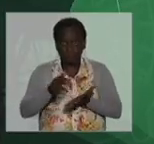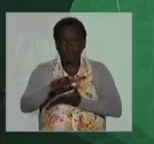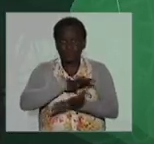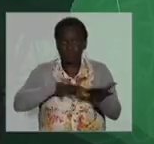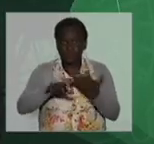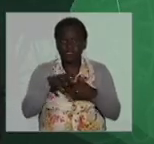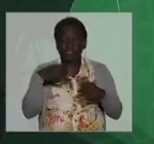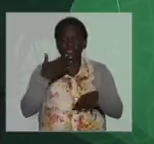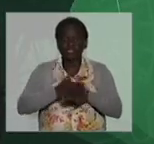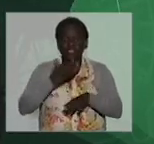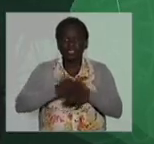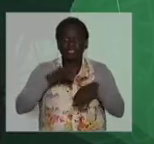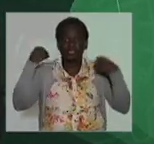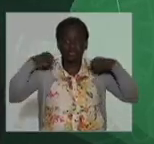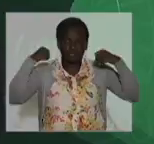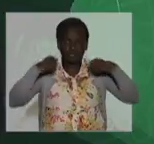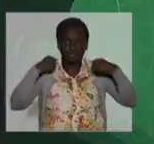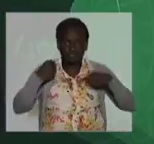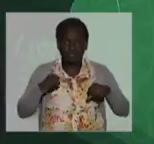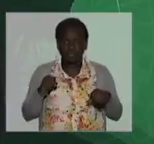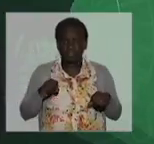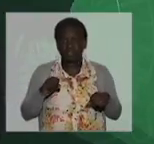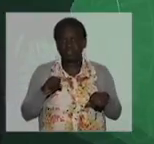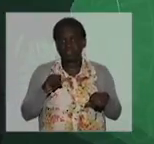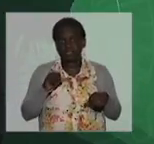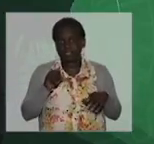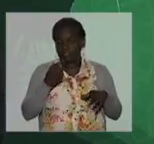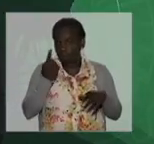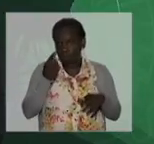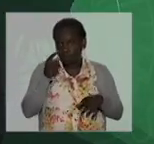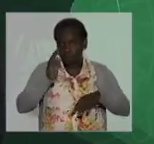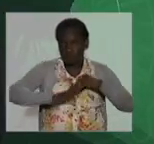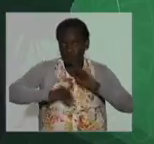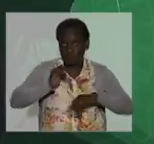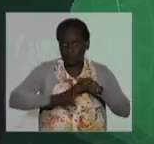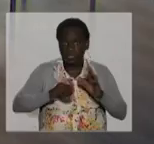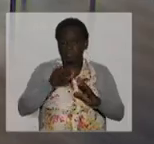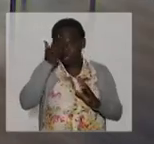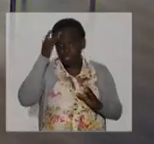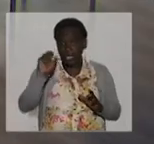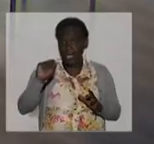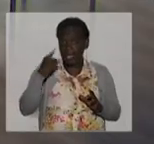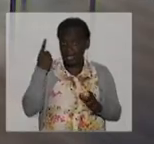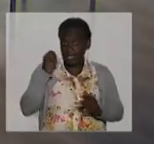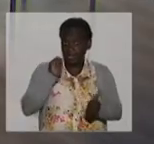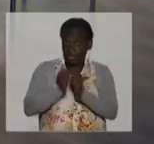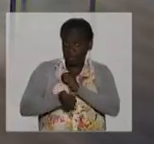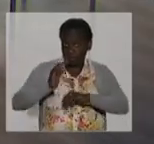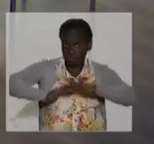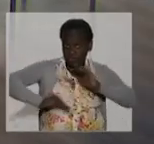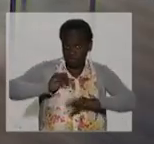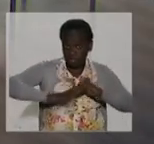um movimento da prática de atividade física, no caso de uma modalidade específica, ministrada por ex-atleta.